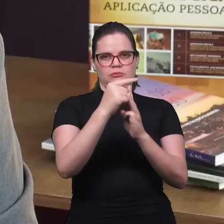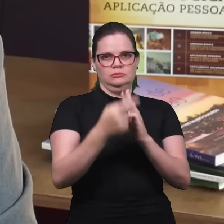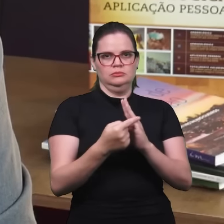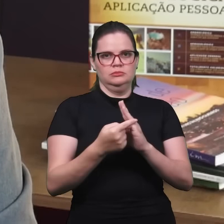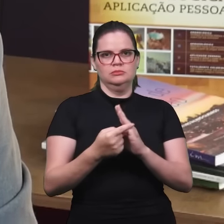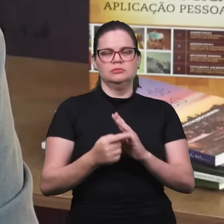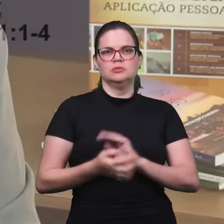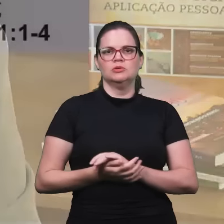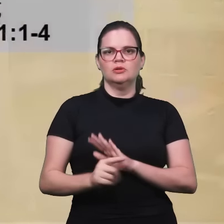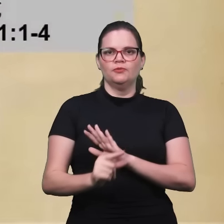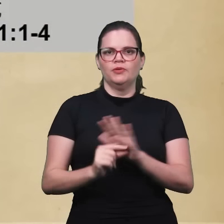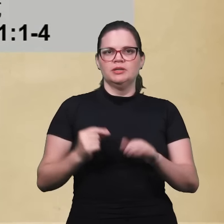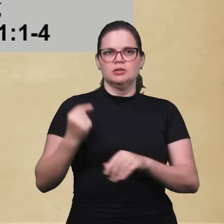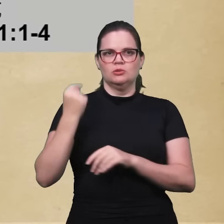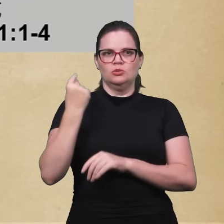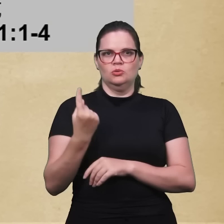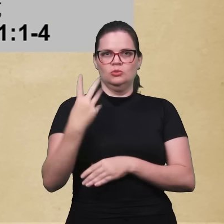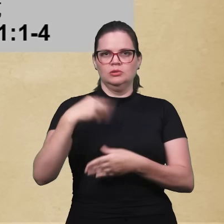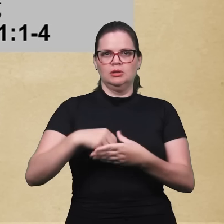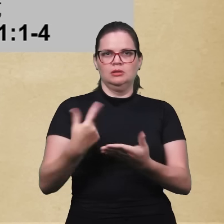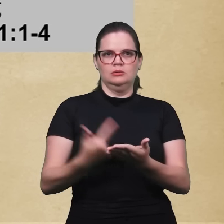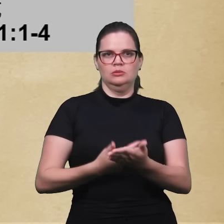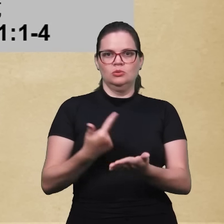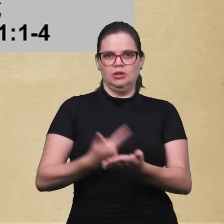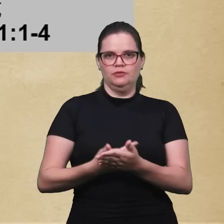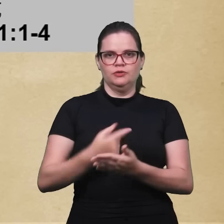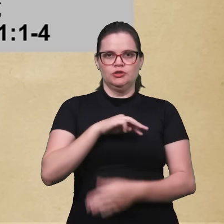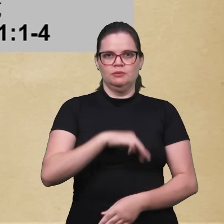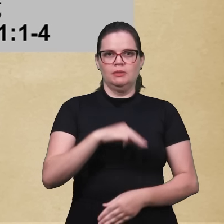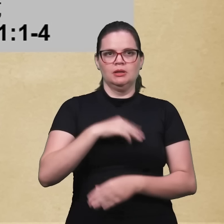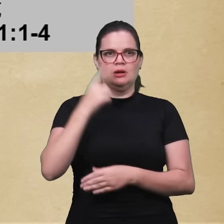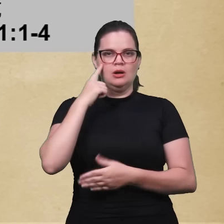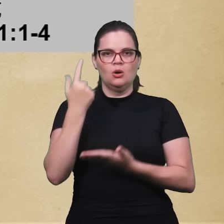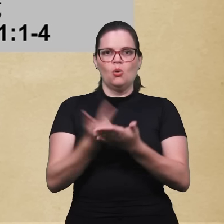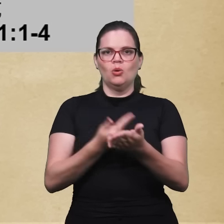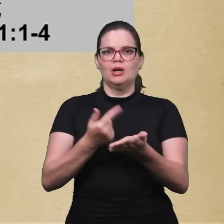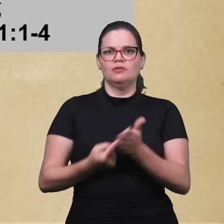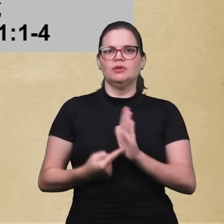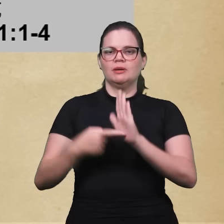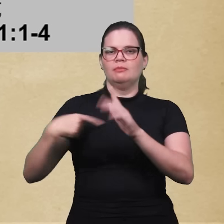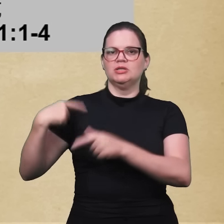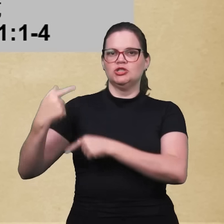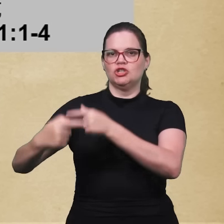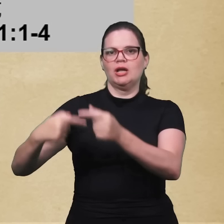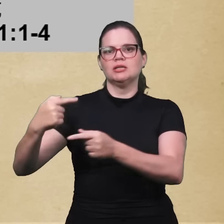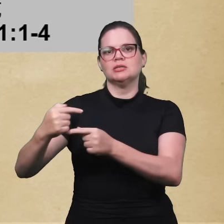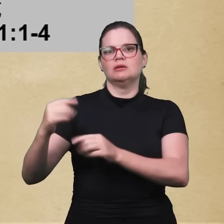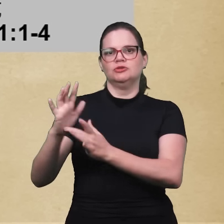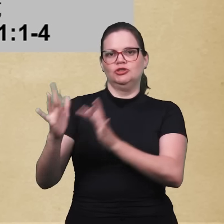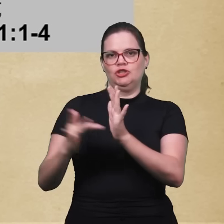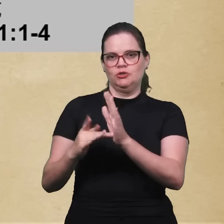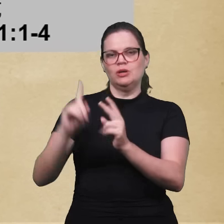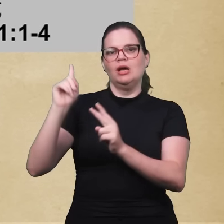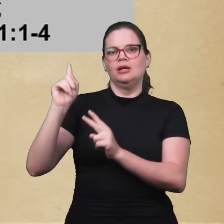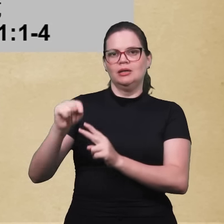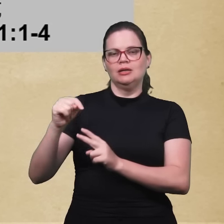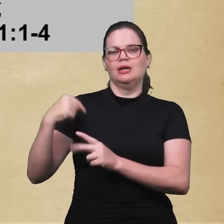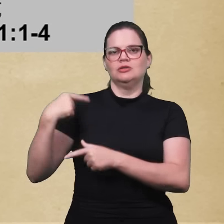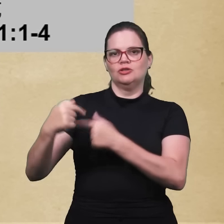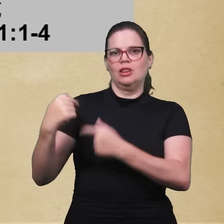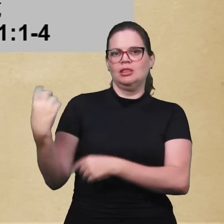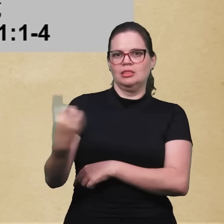no primeiro versículo do livro de Mateus, diz assim: livro da geração de Jesus, filho de Davi, filho de Abraão.